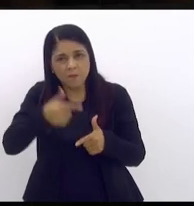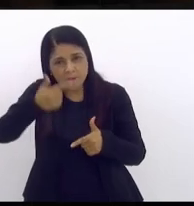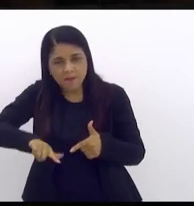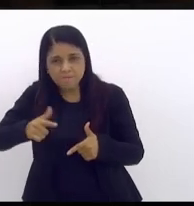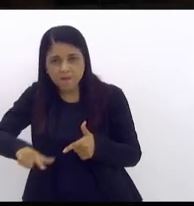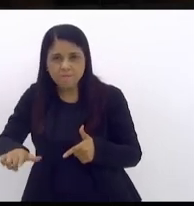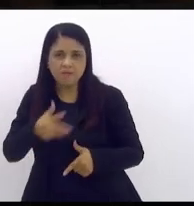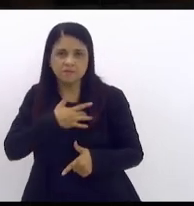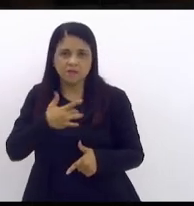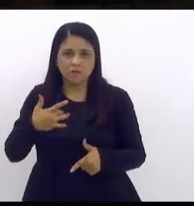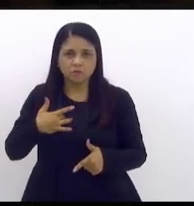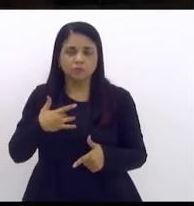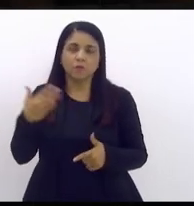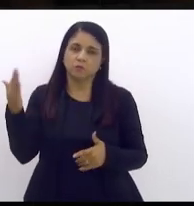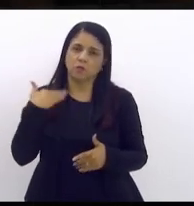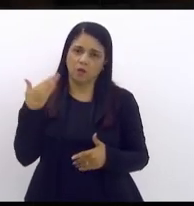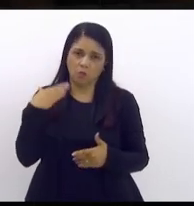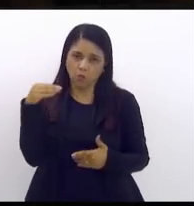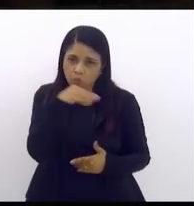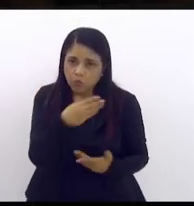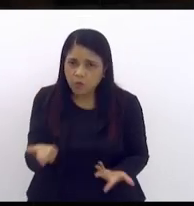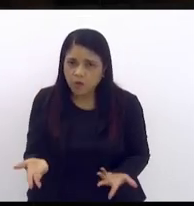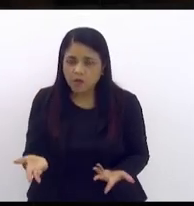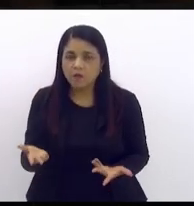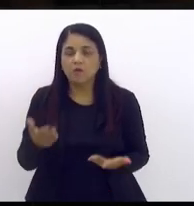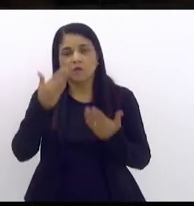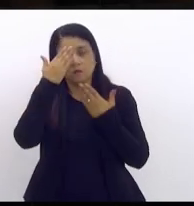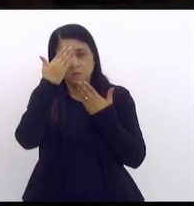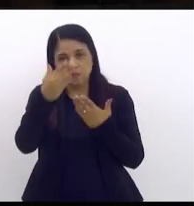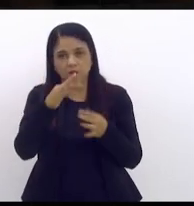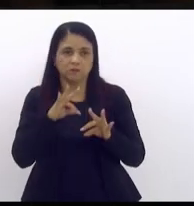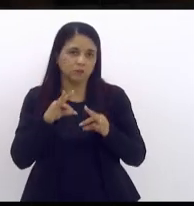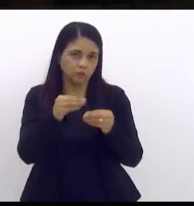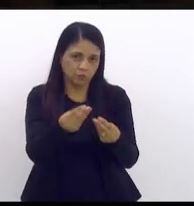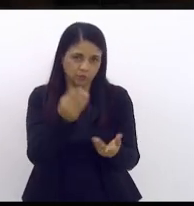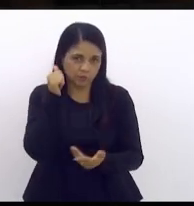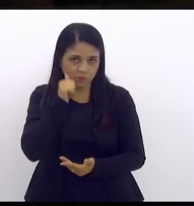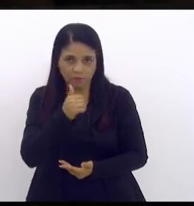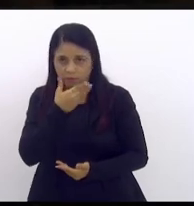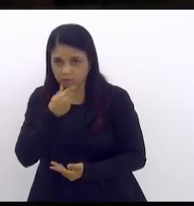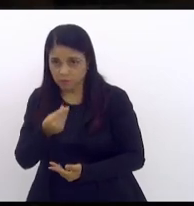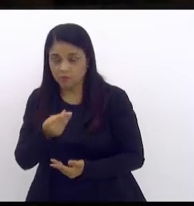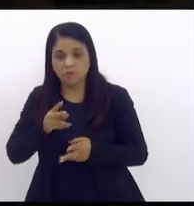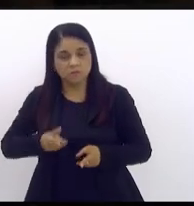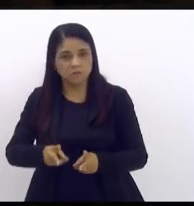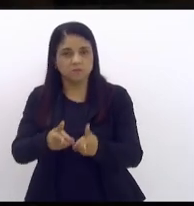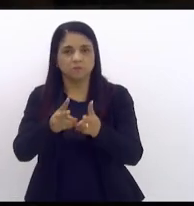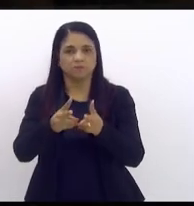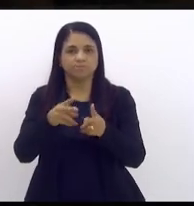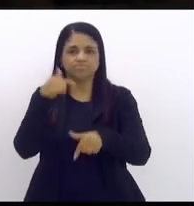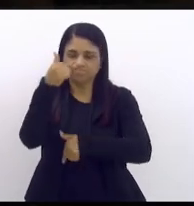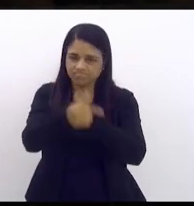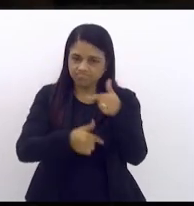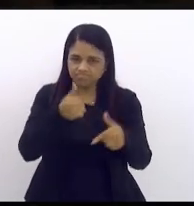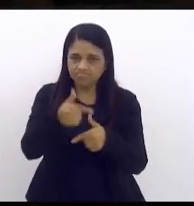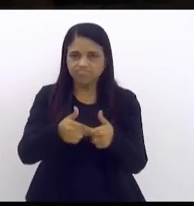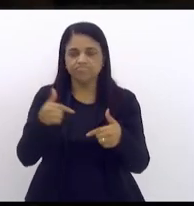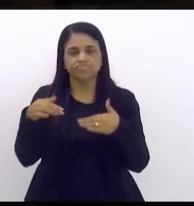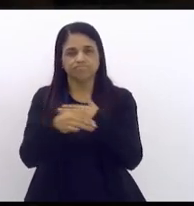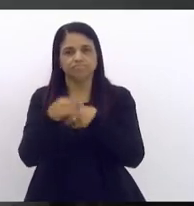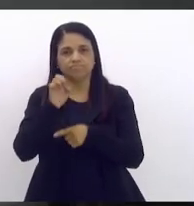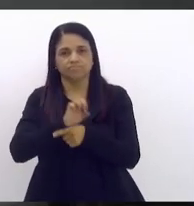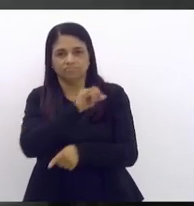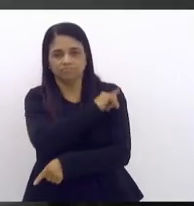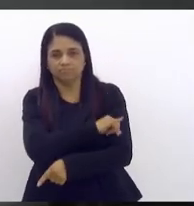conta do grande calor. Muito obrigado a todos e todas. A gente segue trabalhando firme pelas cidades do Rio de Janeiro. Fiquem com